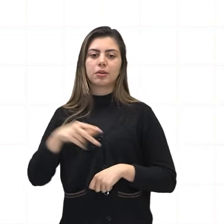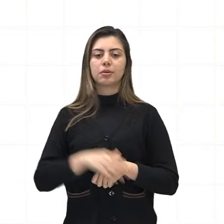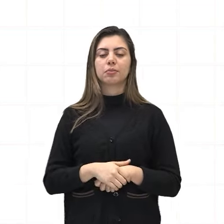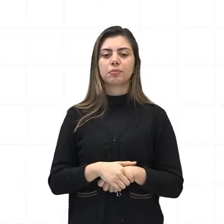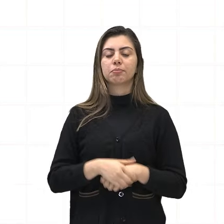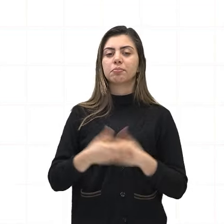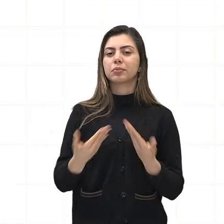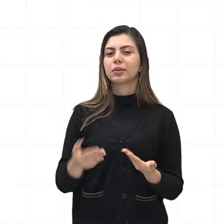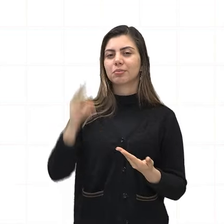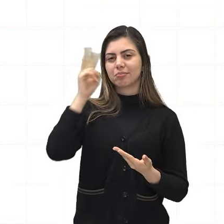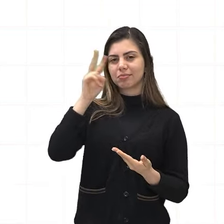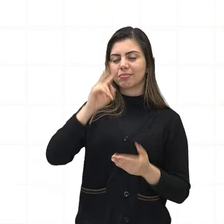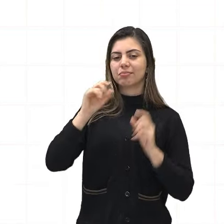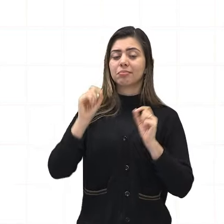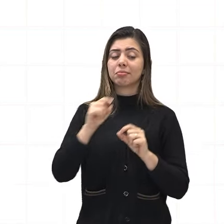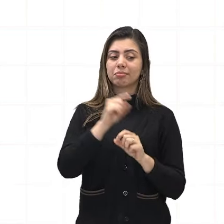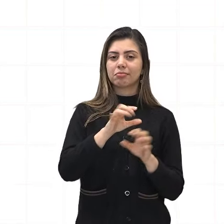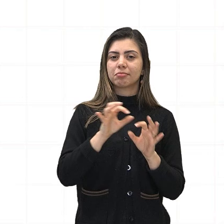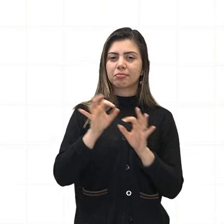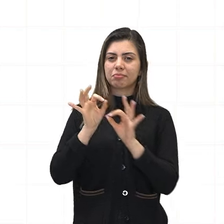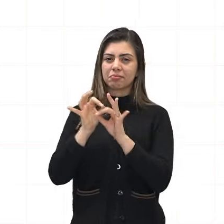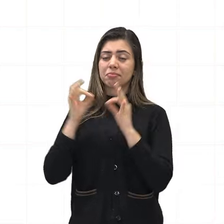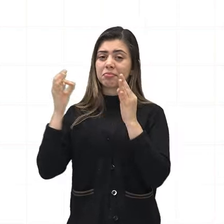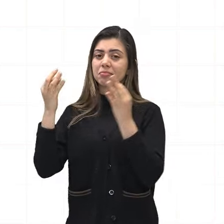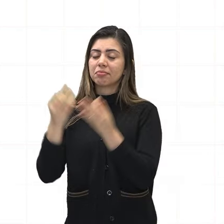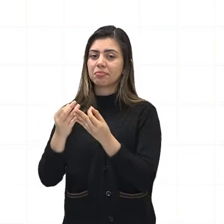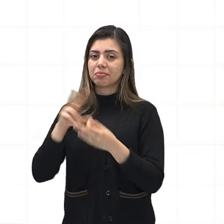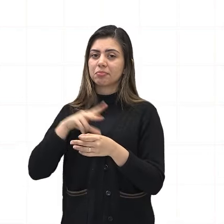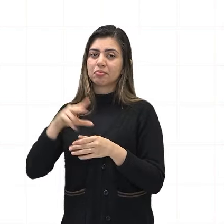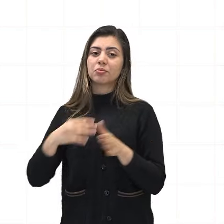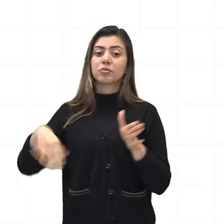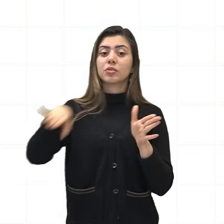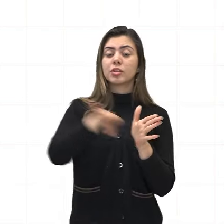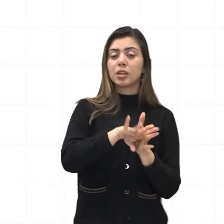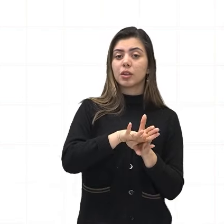Portugal, porque lembra, a família real chegou ao Brasil em